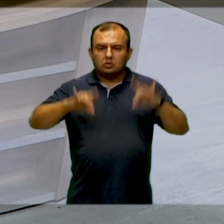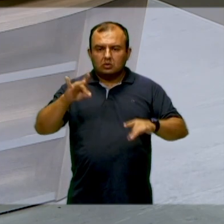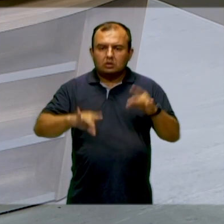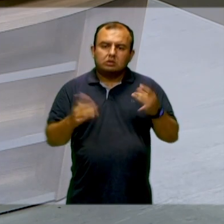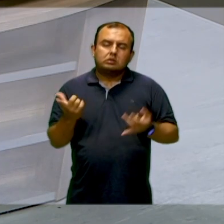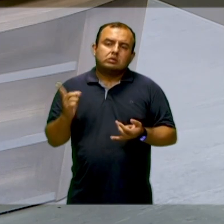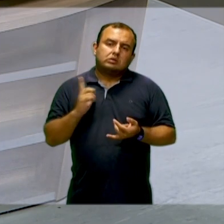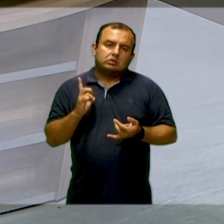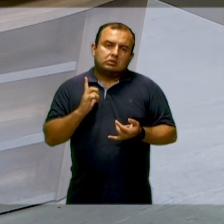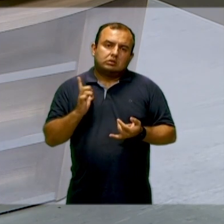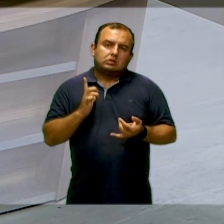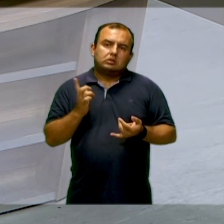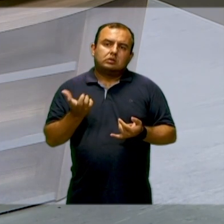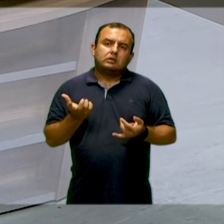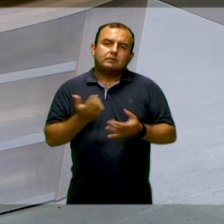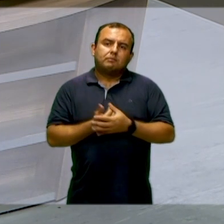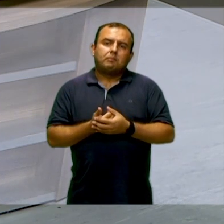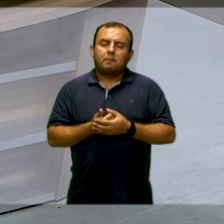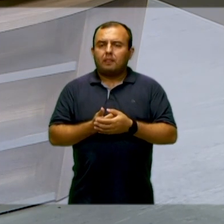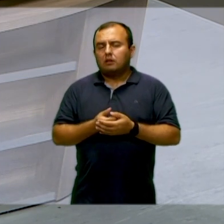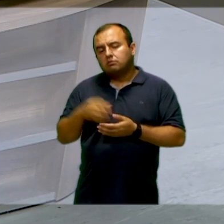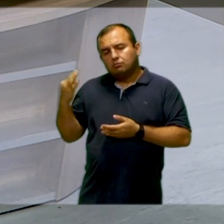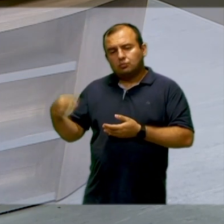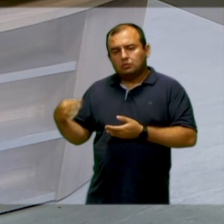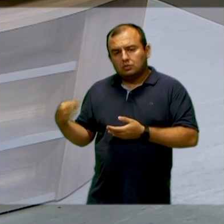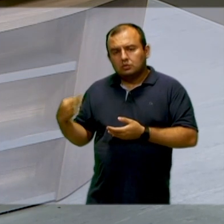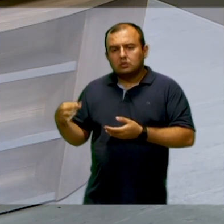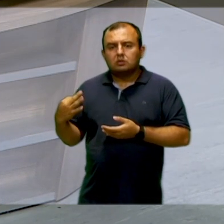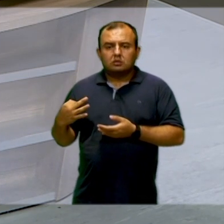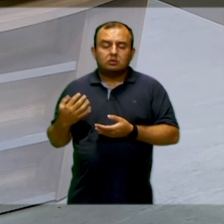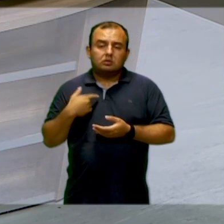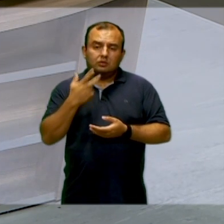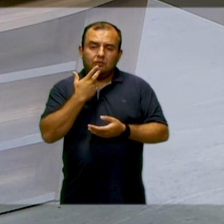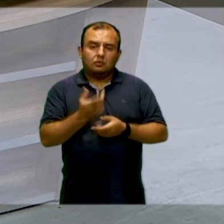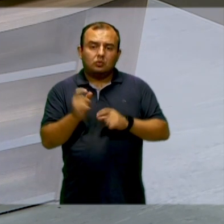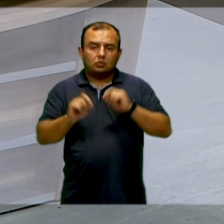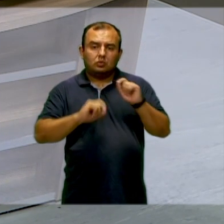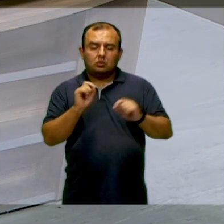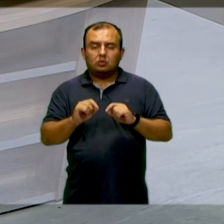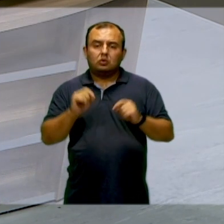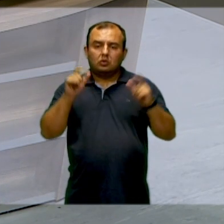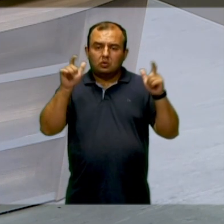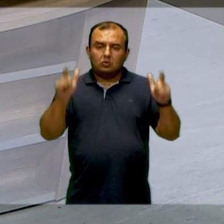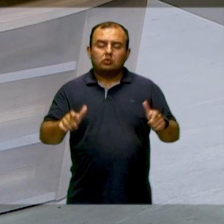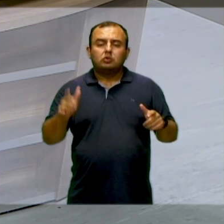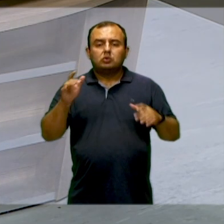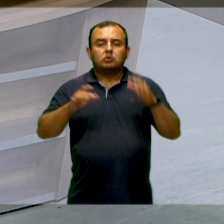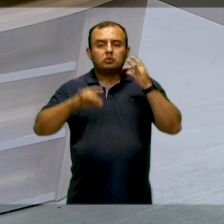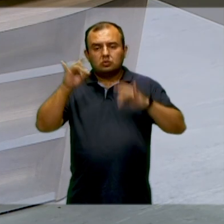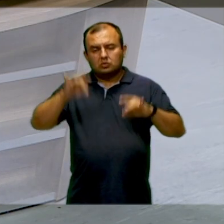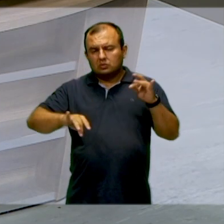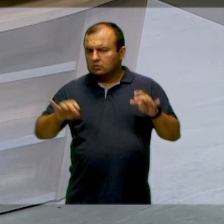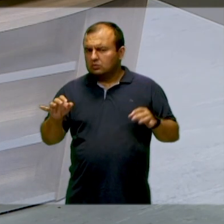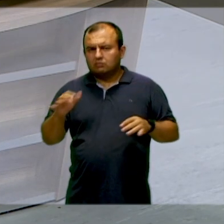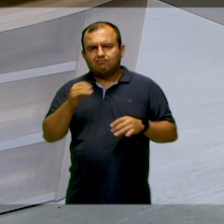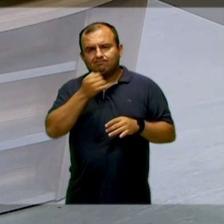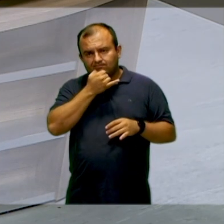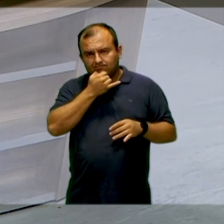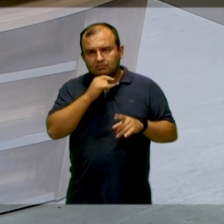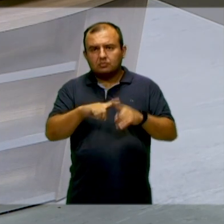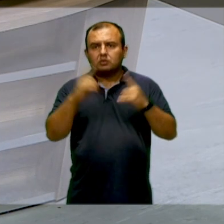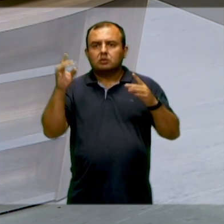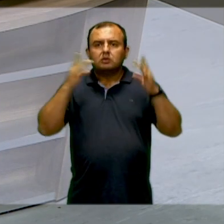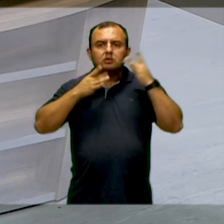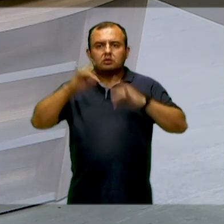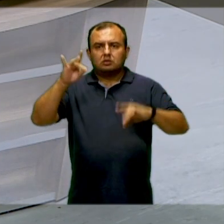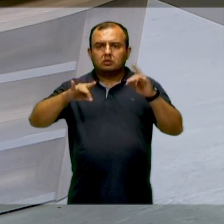tenham uma boa... Tu estás corretíssima. E eu quero dizer que o estado do teatro hoje está lamentável. Mas o Teatro